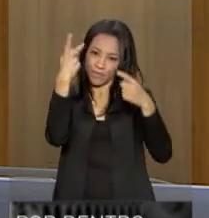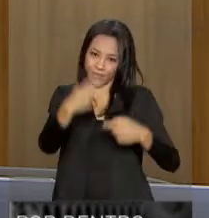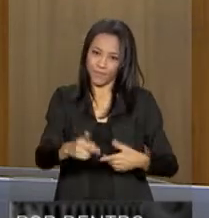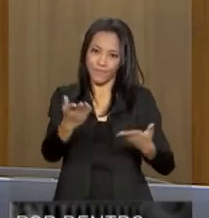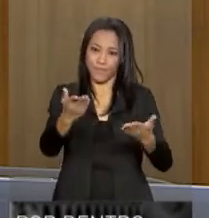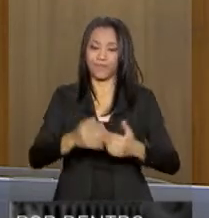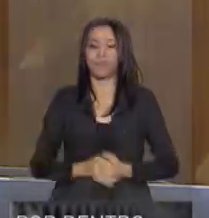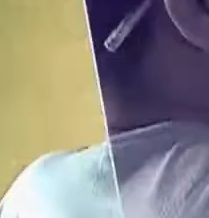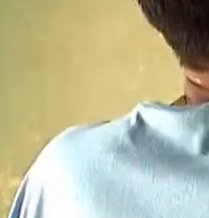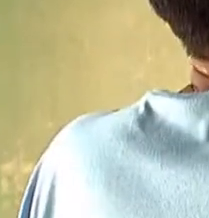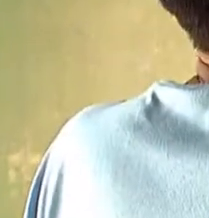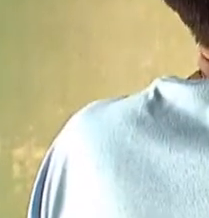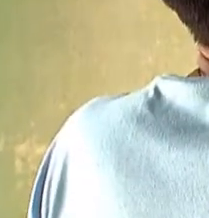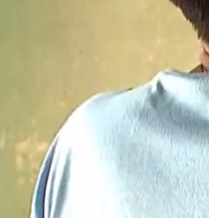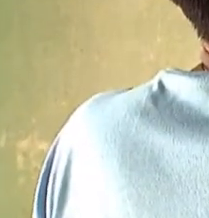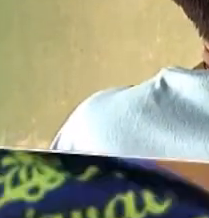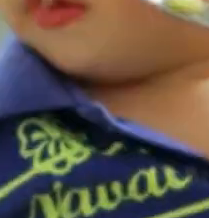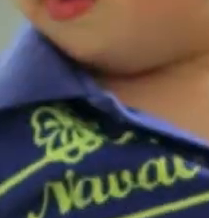governo